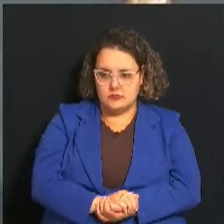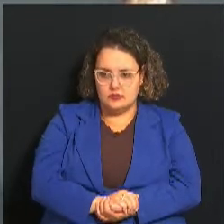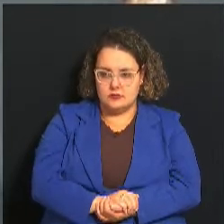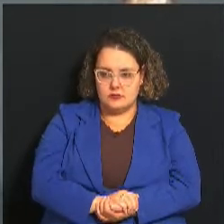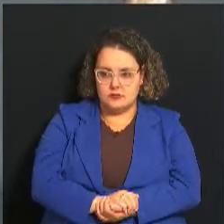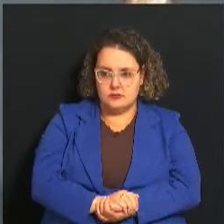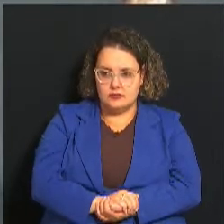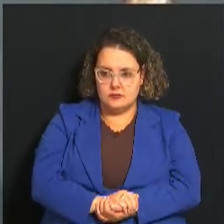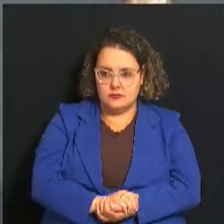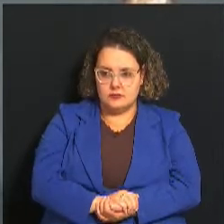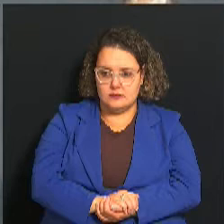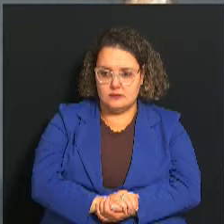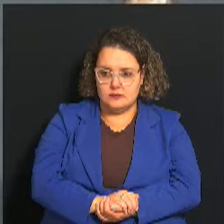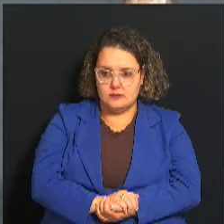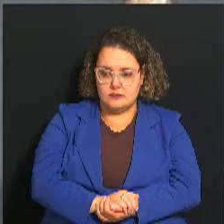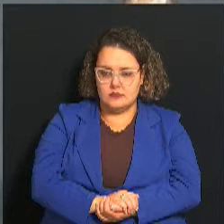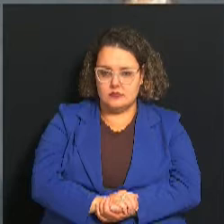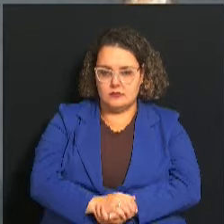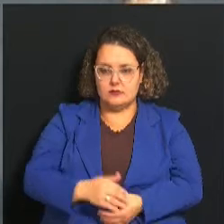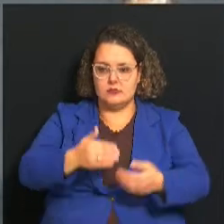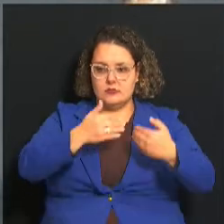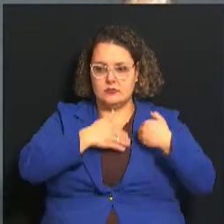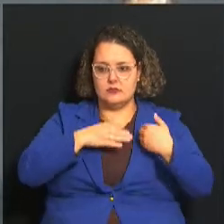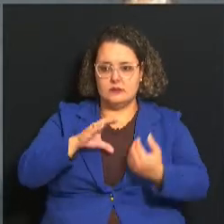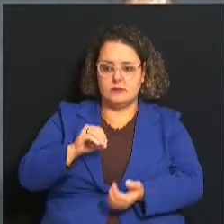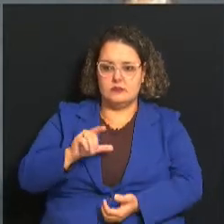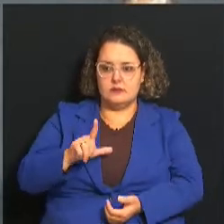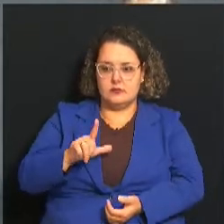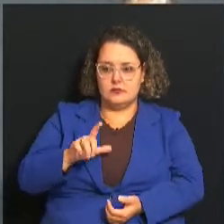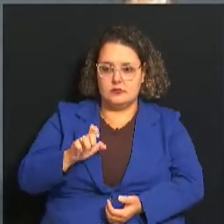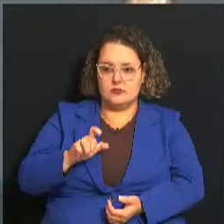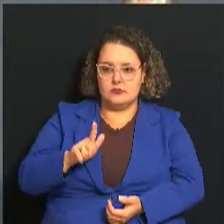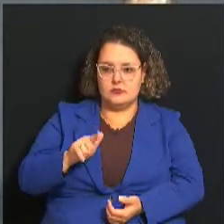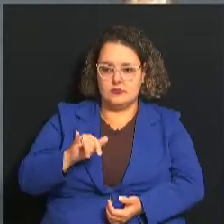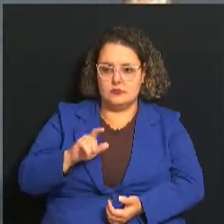direção do colegiado. Aqui fala em direção do colegiado.